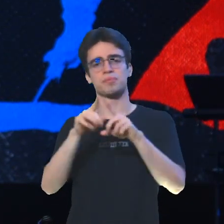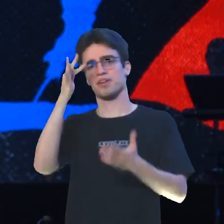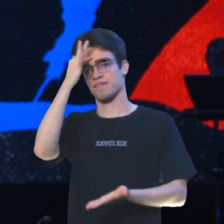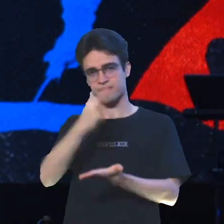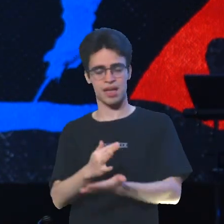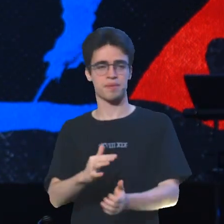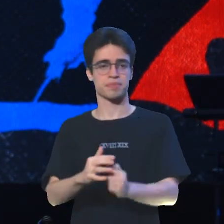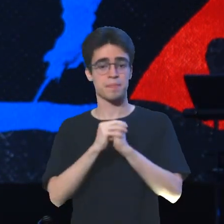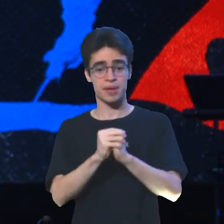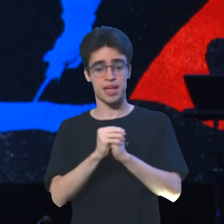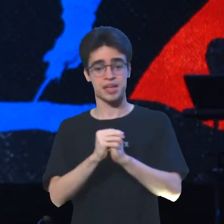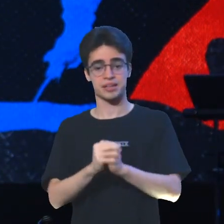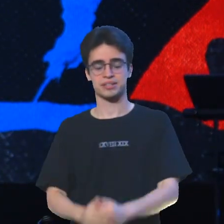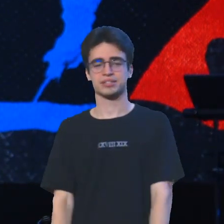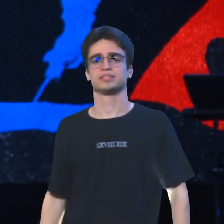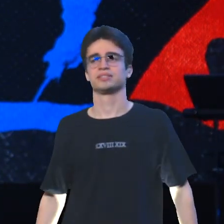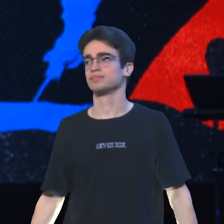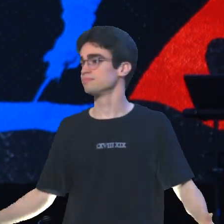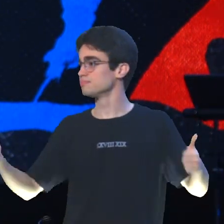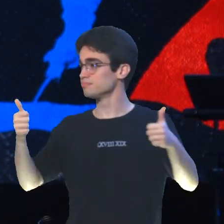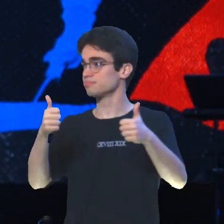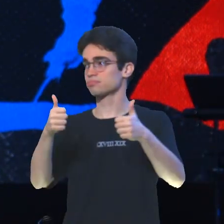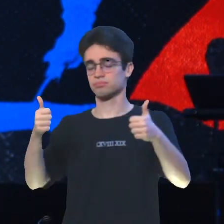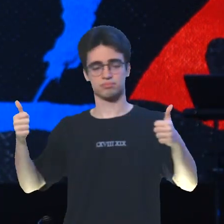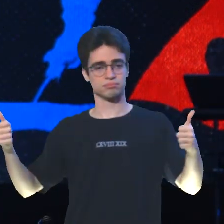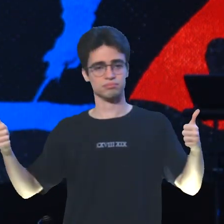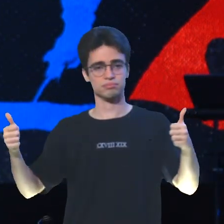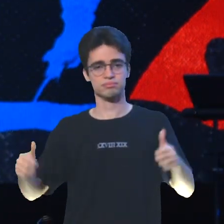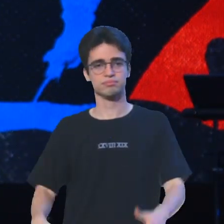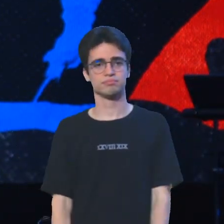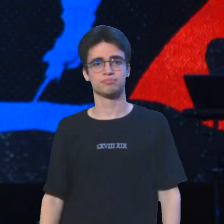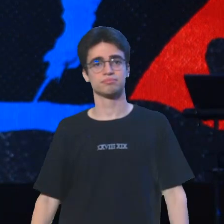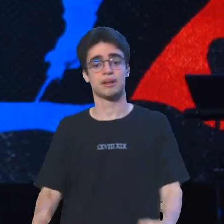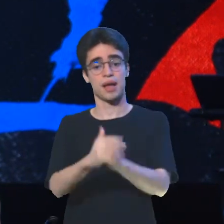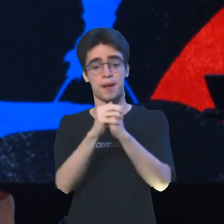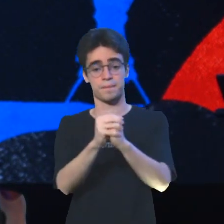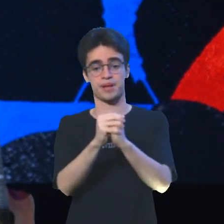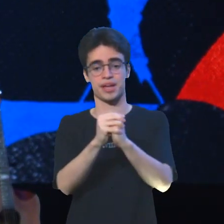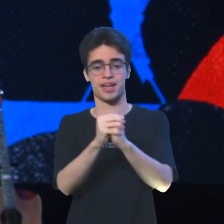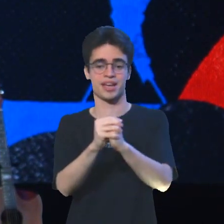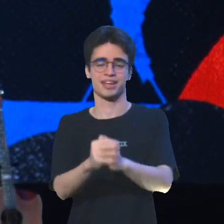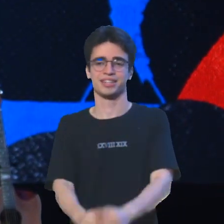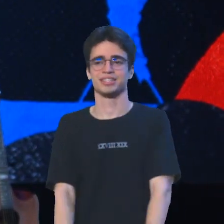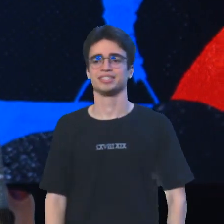Amém? Vocês estão comigo? Então fala amém, então.